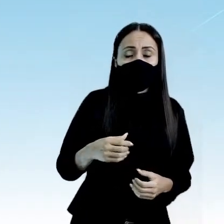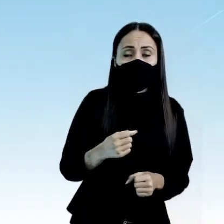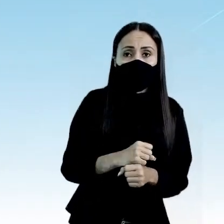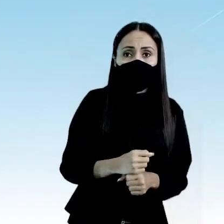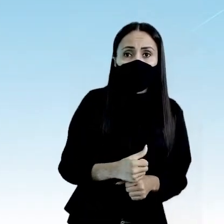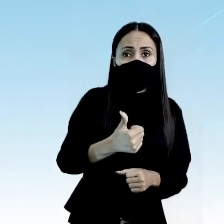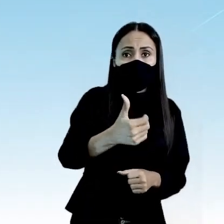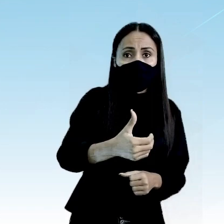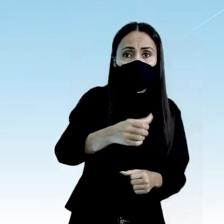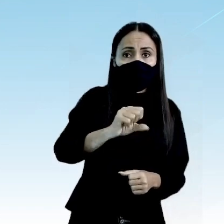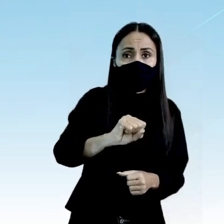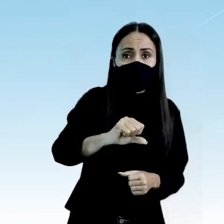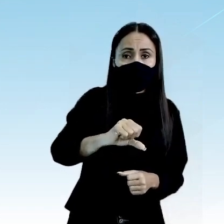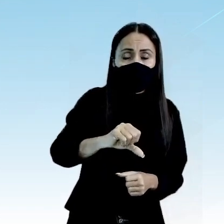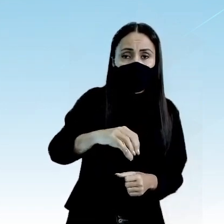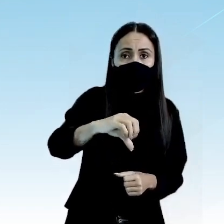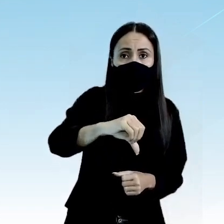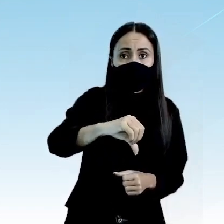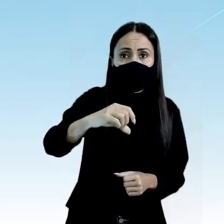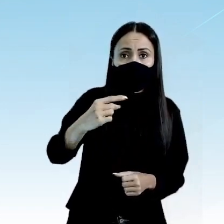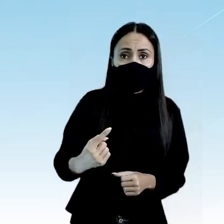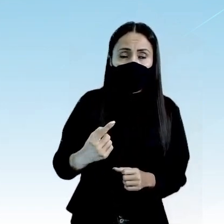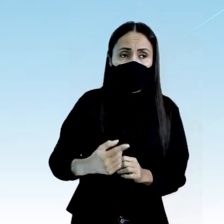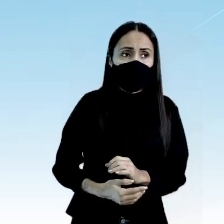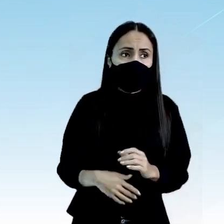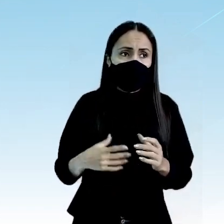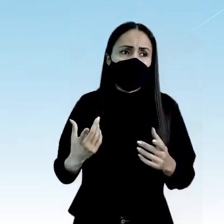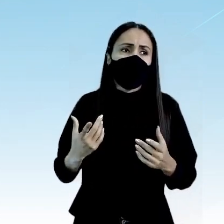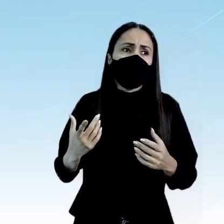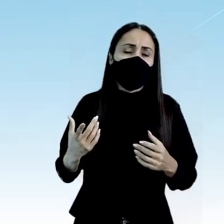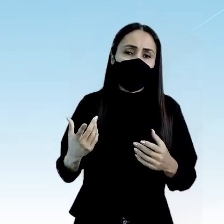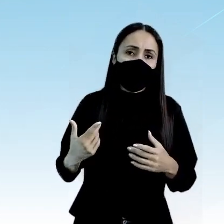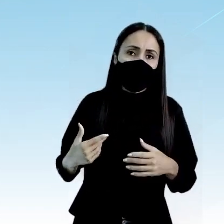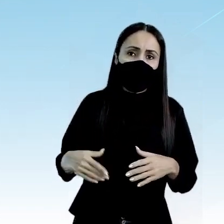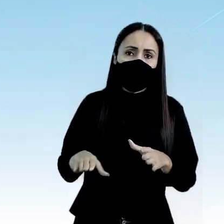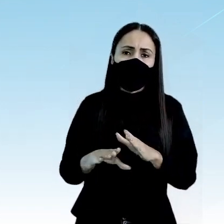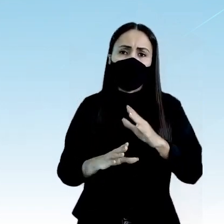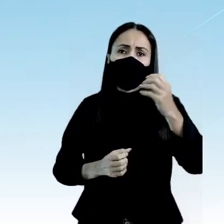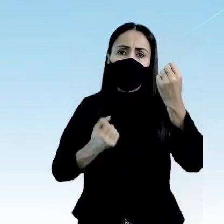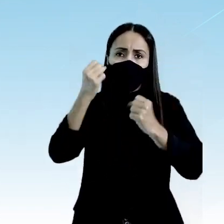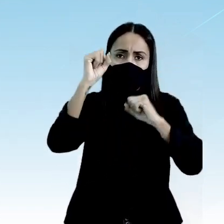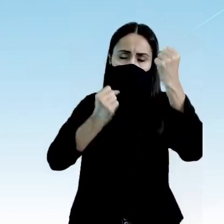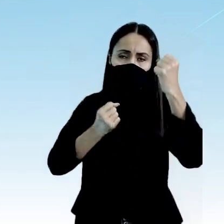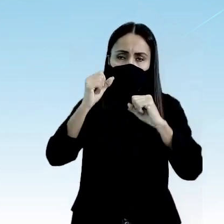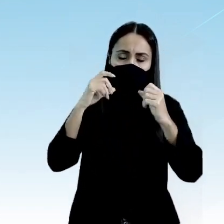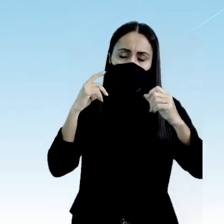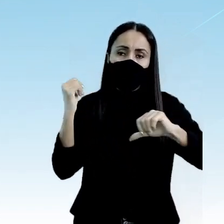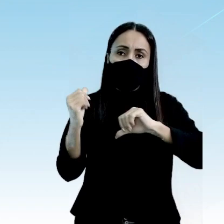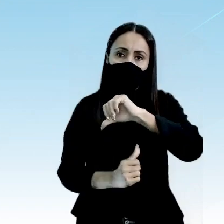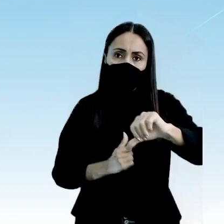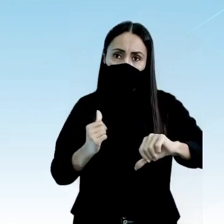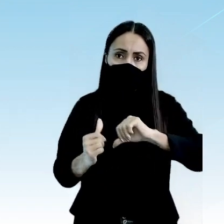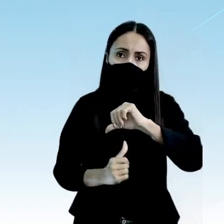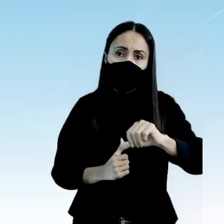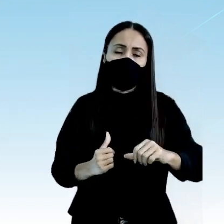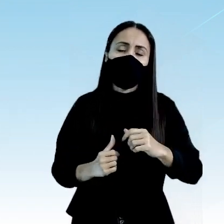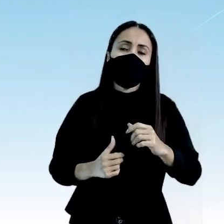1891. Então aí vem a indústria e as mudanças econômicas, né? Então a Revolução Industrial,